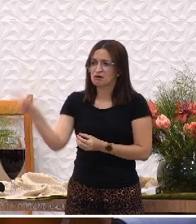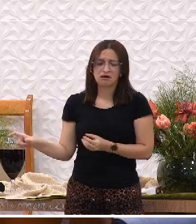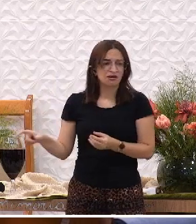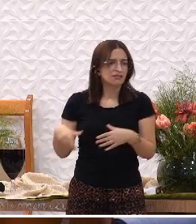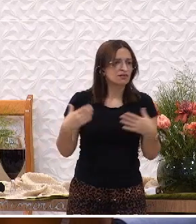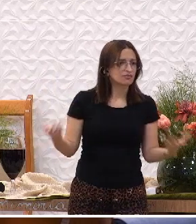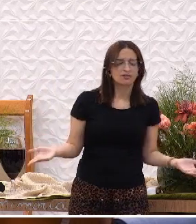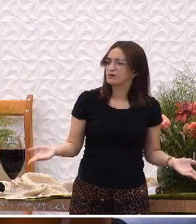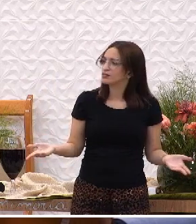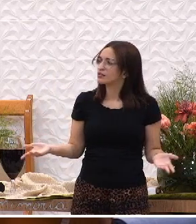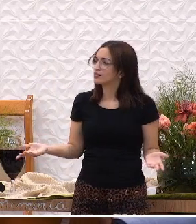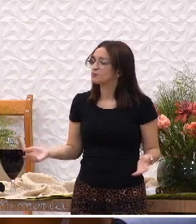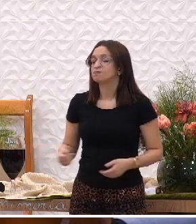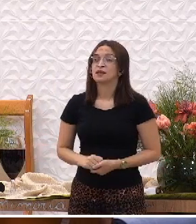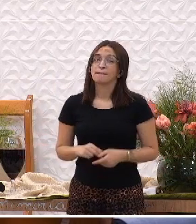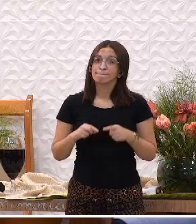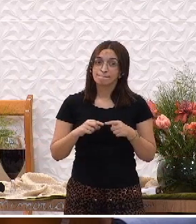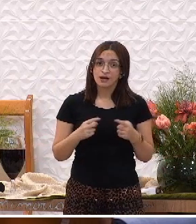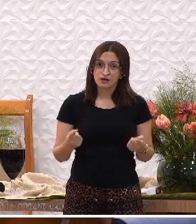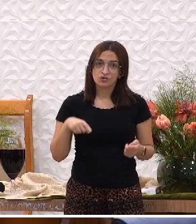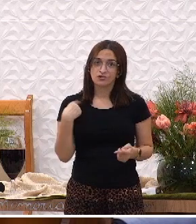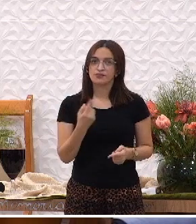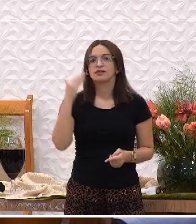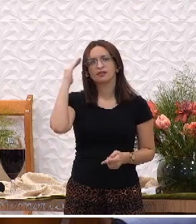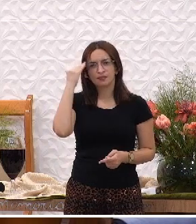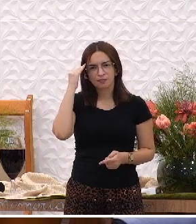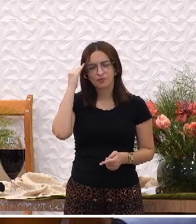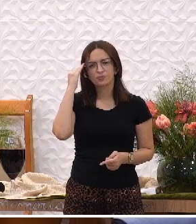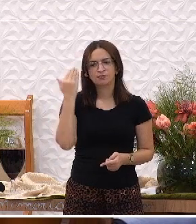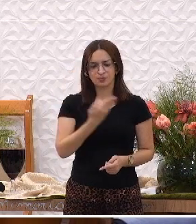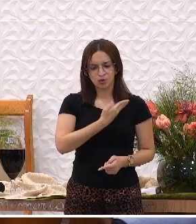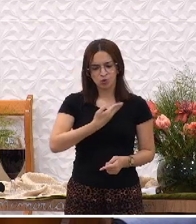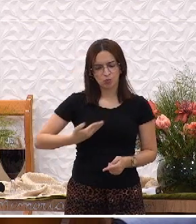gente entende que a forma de governo presbiteriano é uma forma que